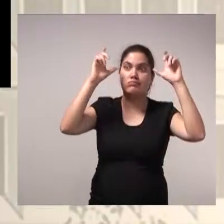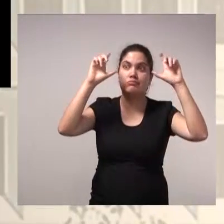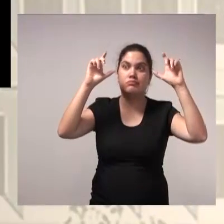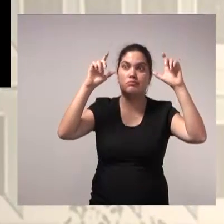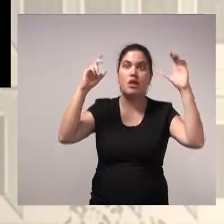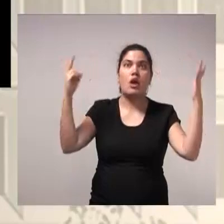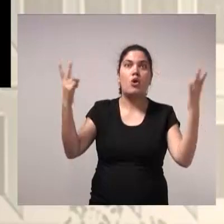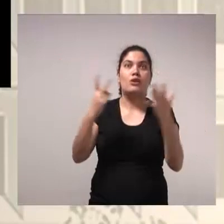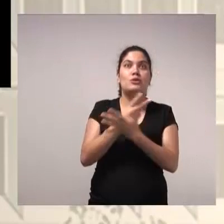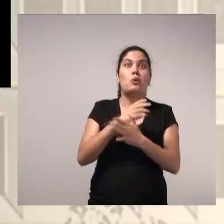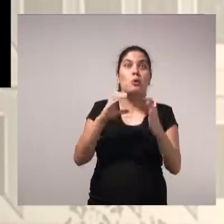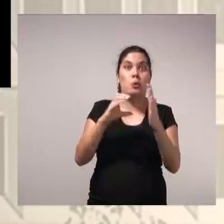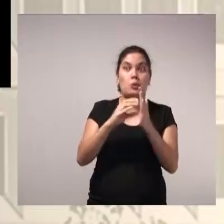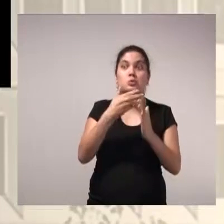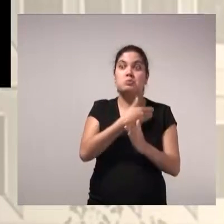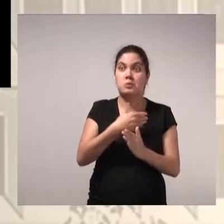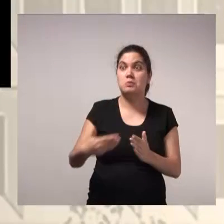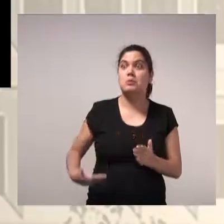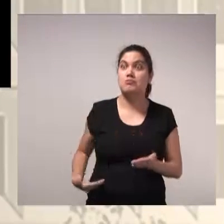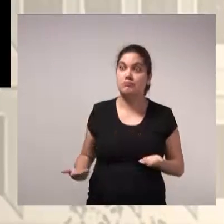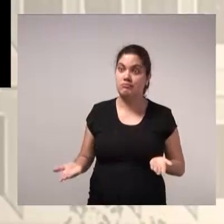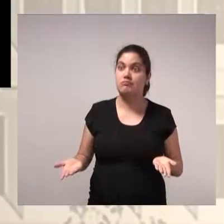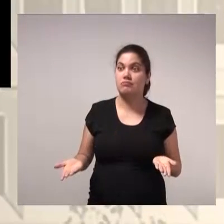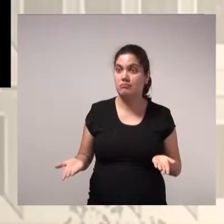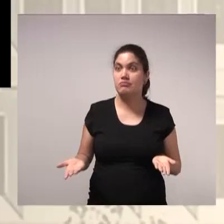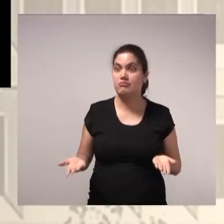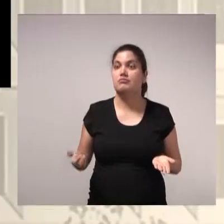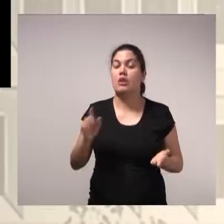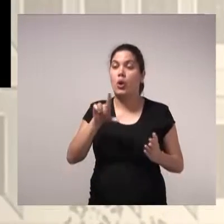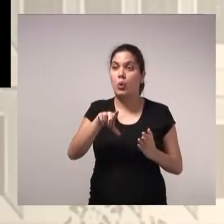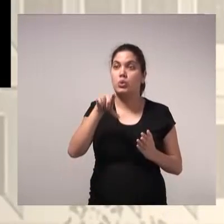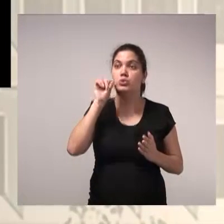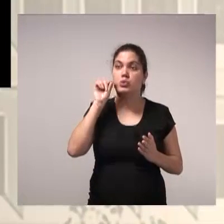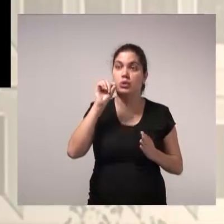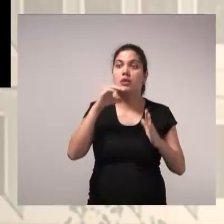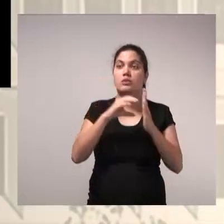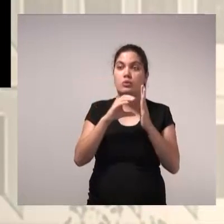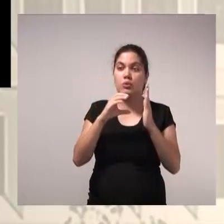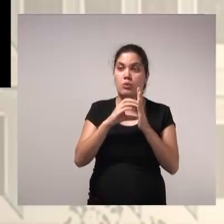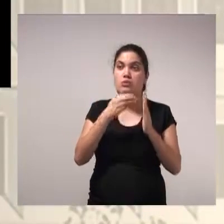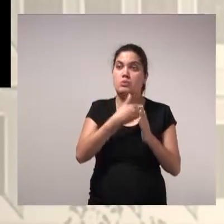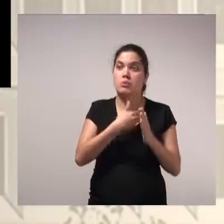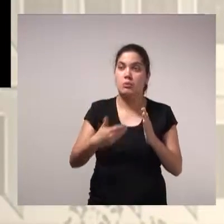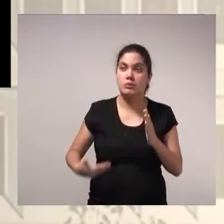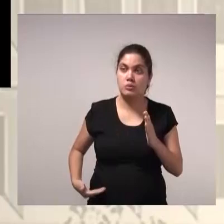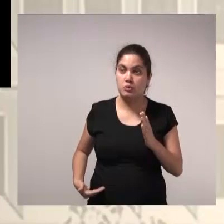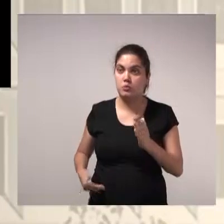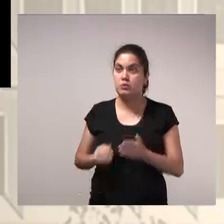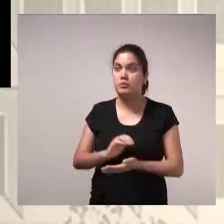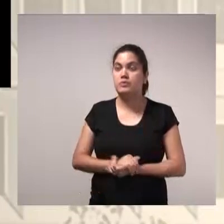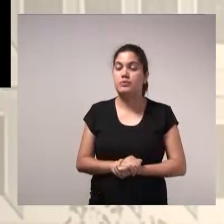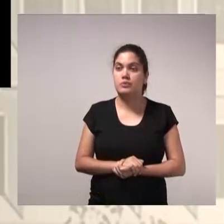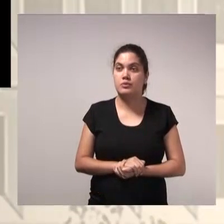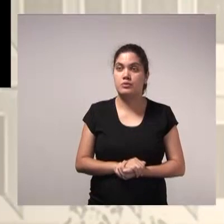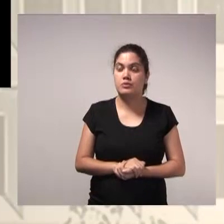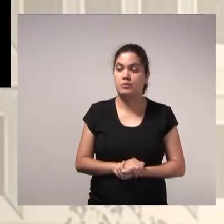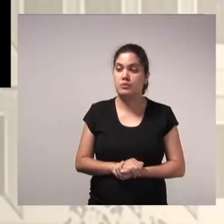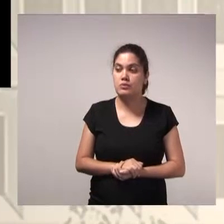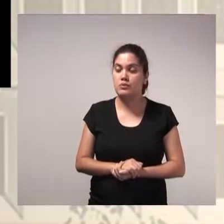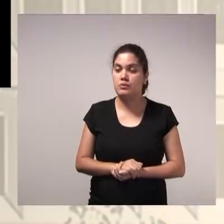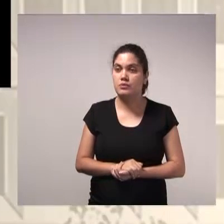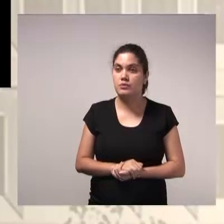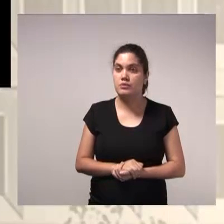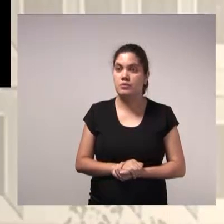concurso público, inclusive, tá? Foi escolhido num concurso público, no qual é feita